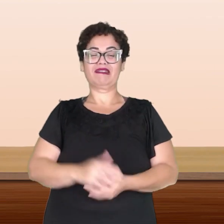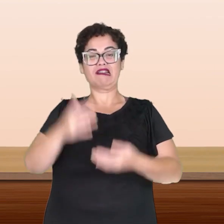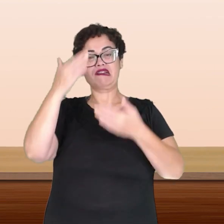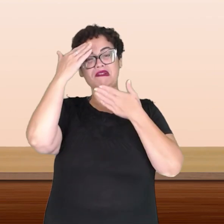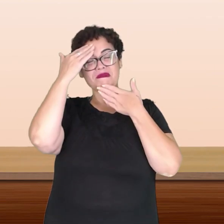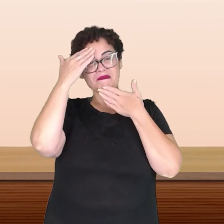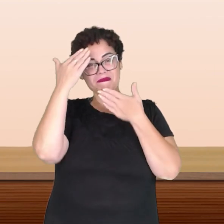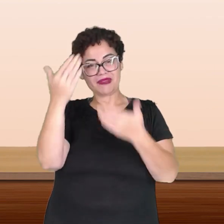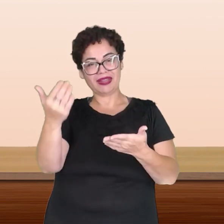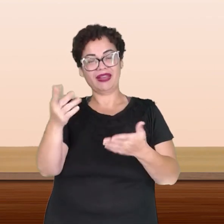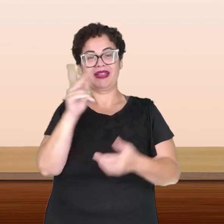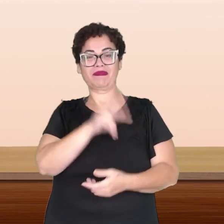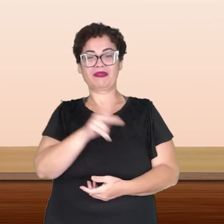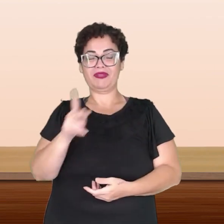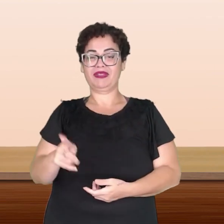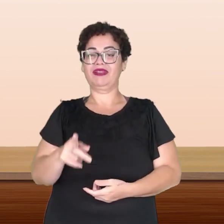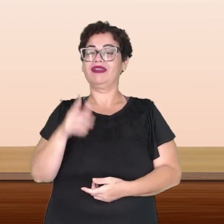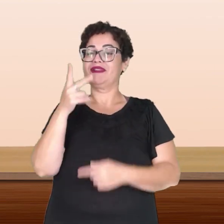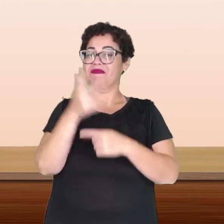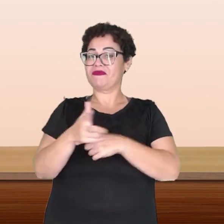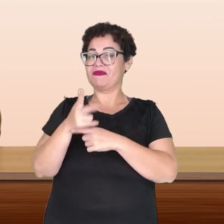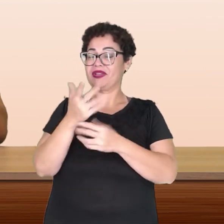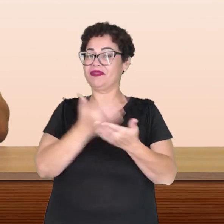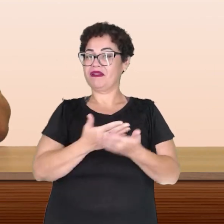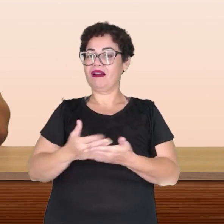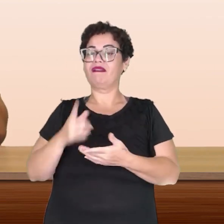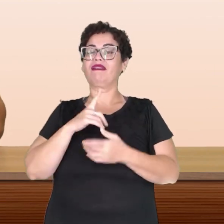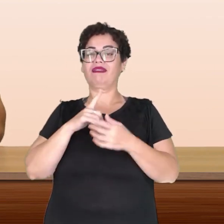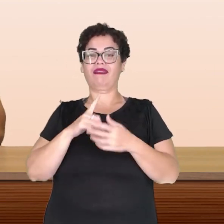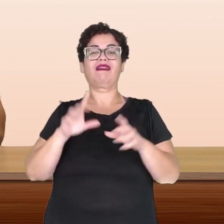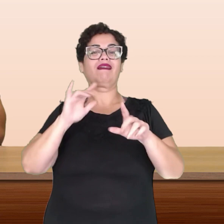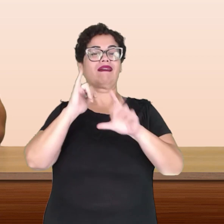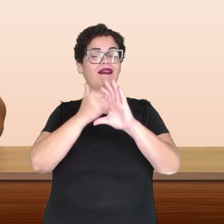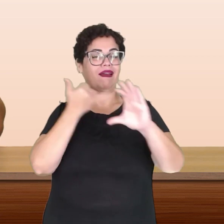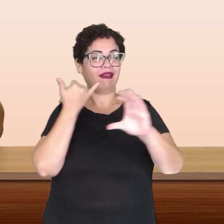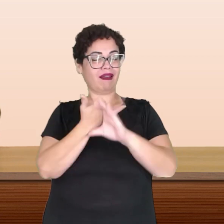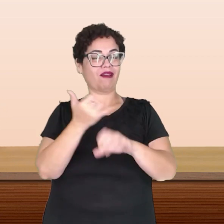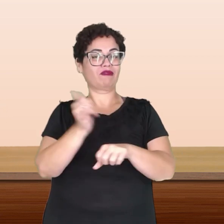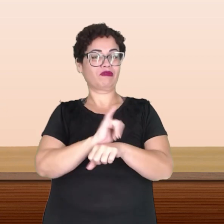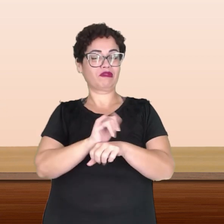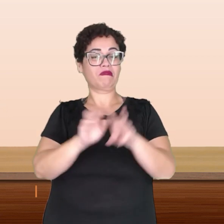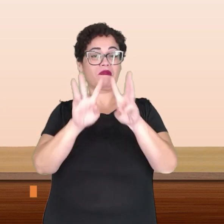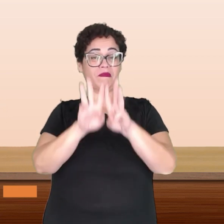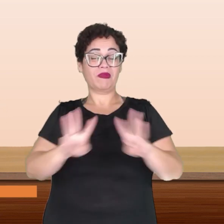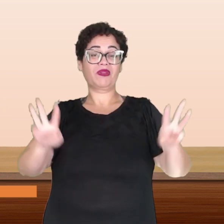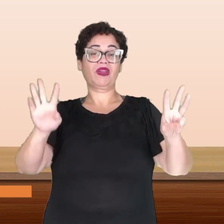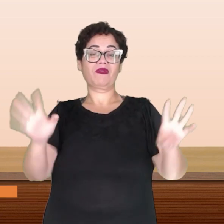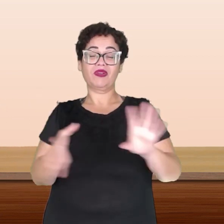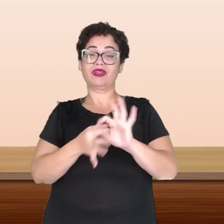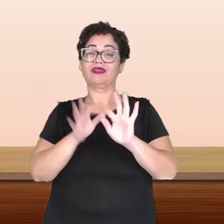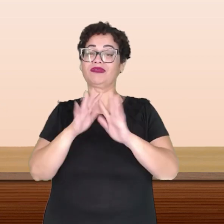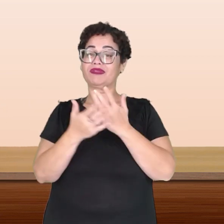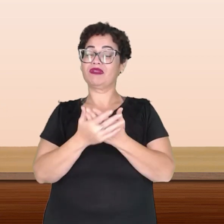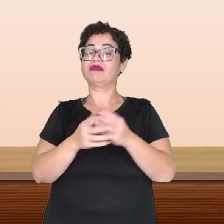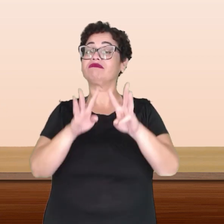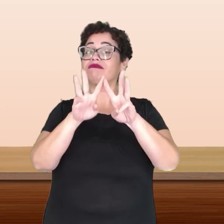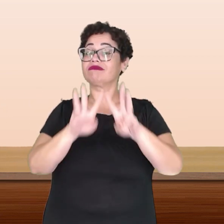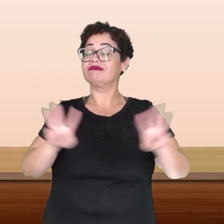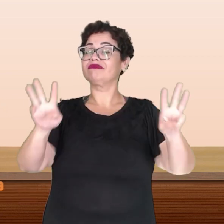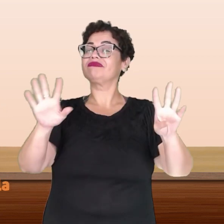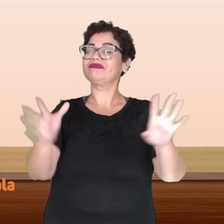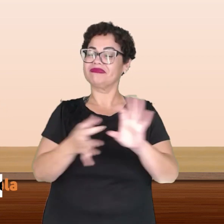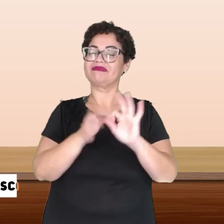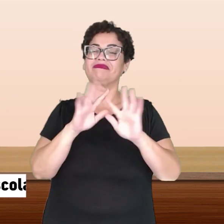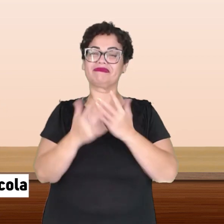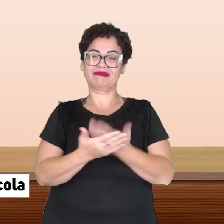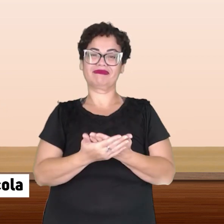Obrigada, professora Andriele. Essas videoaulas estão disponíveis no canal do YouTube, o portal Conexão Escola, e no site do Conexão